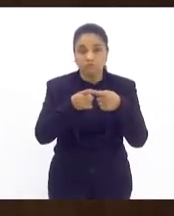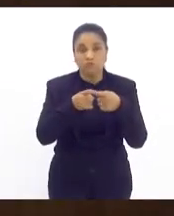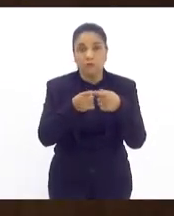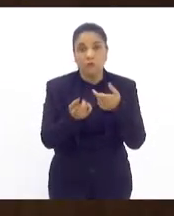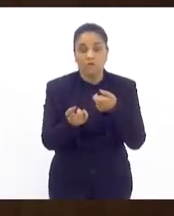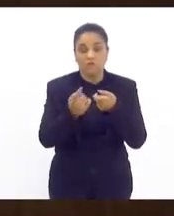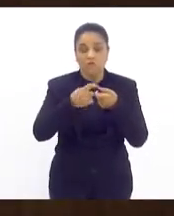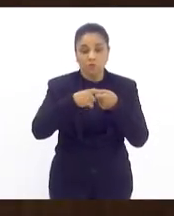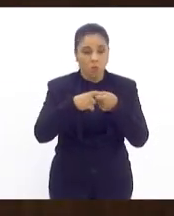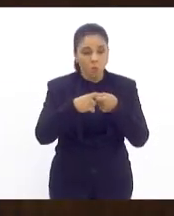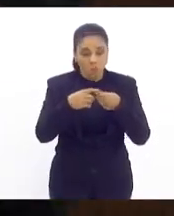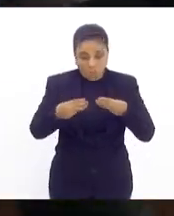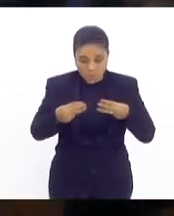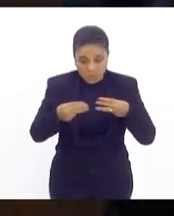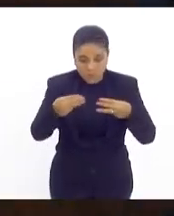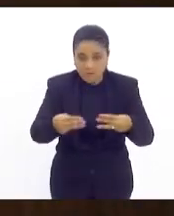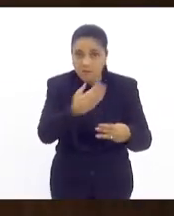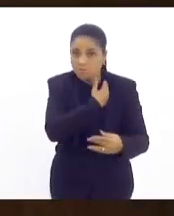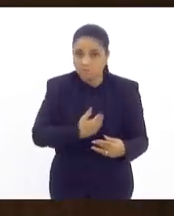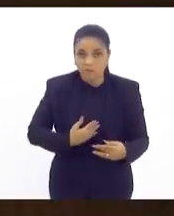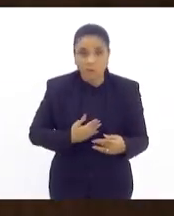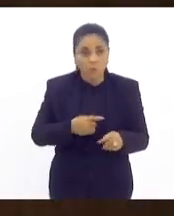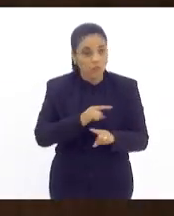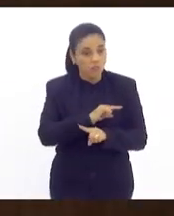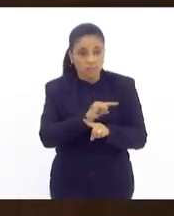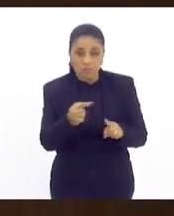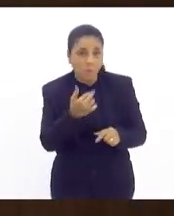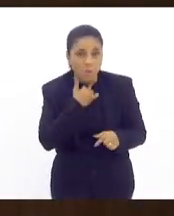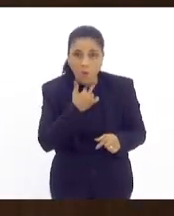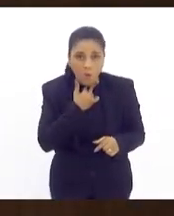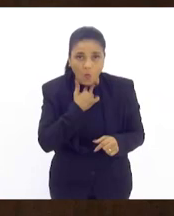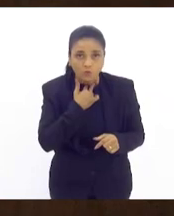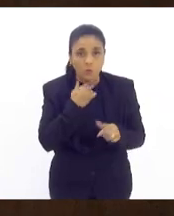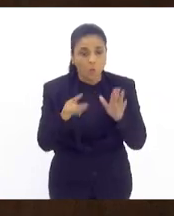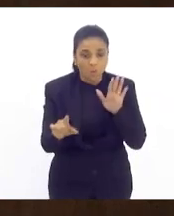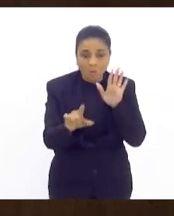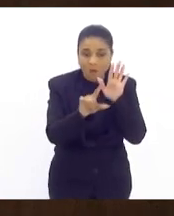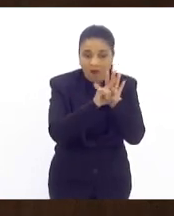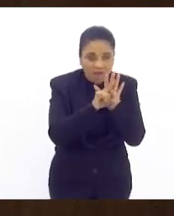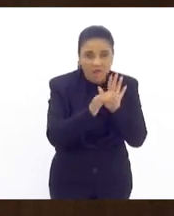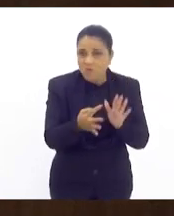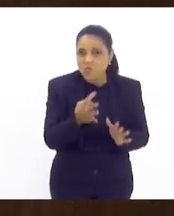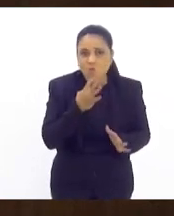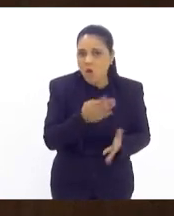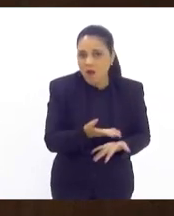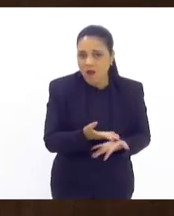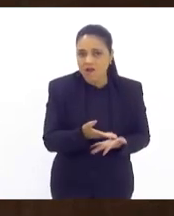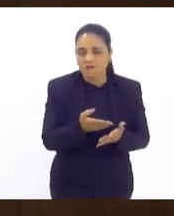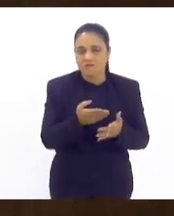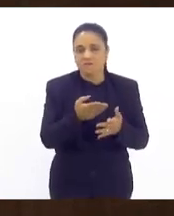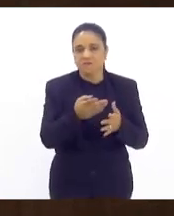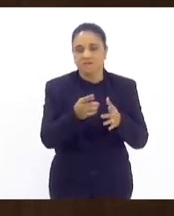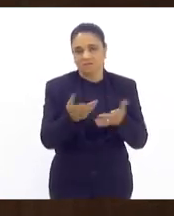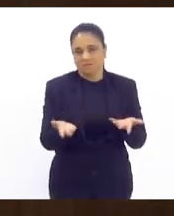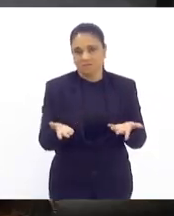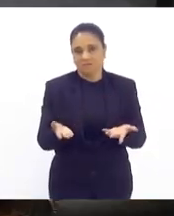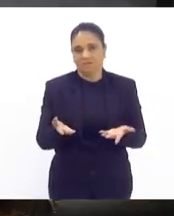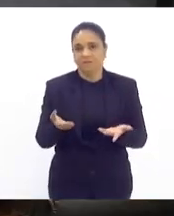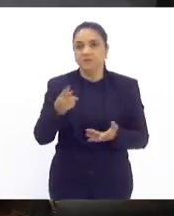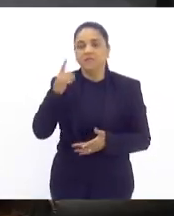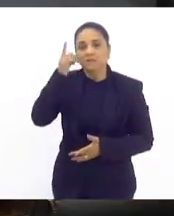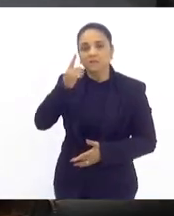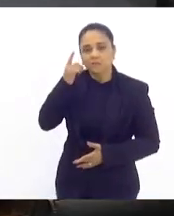público é ilegal uma resolução que desconhece uma lei estadual deputada Renata